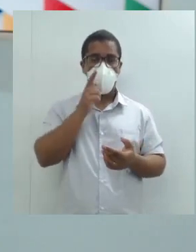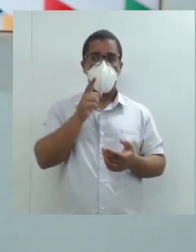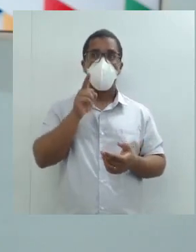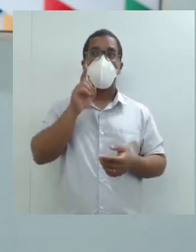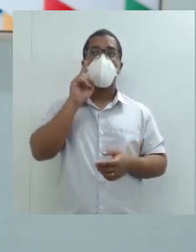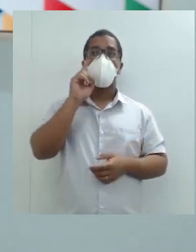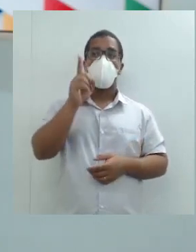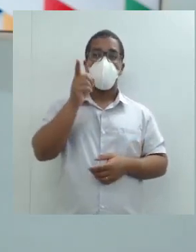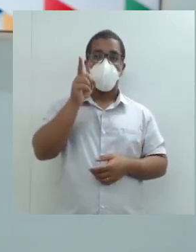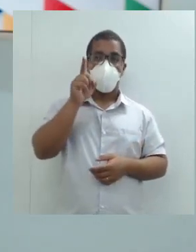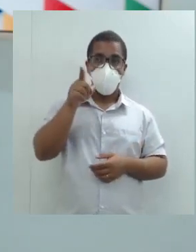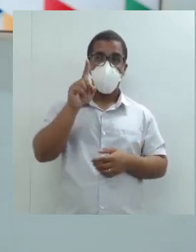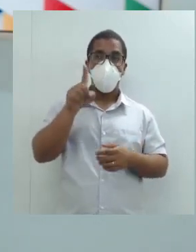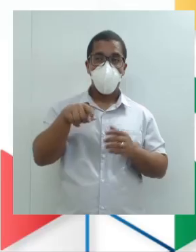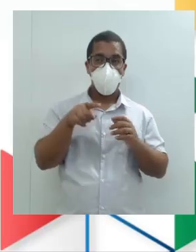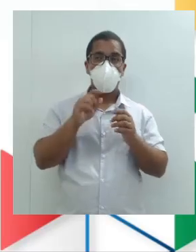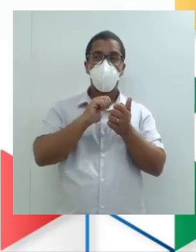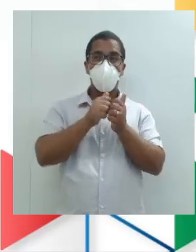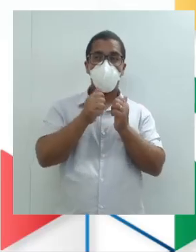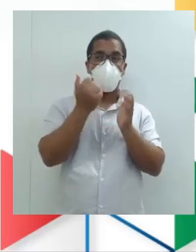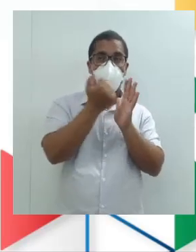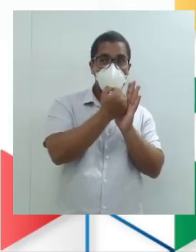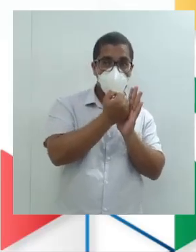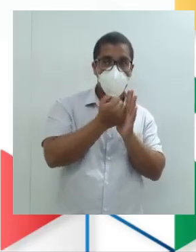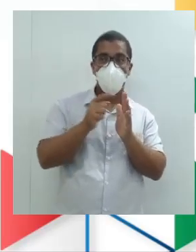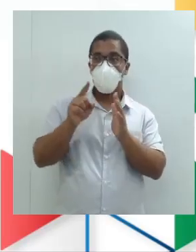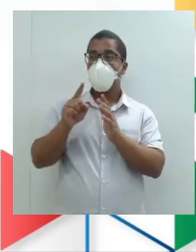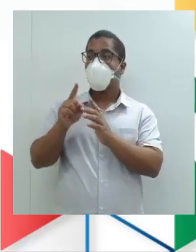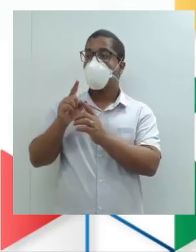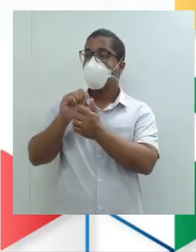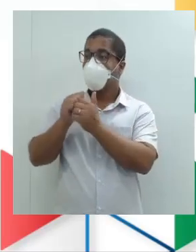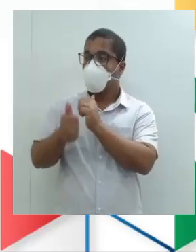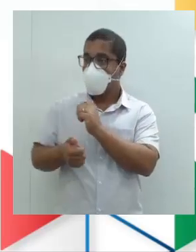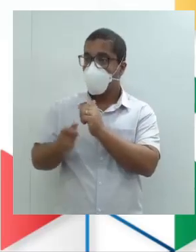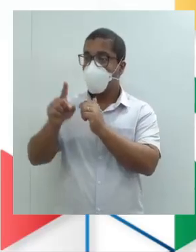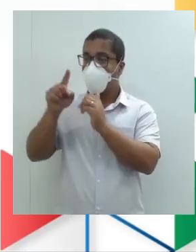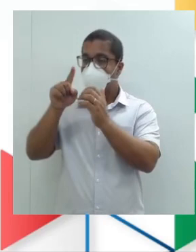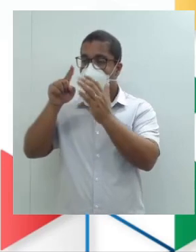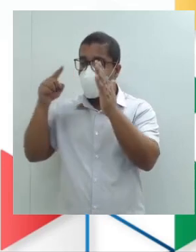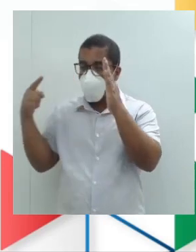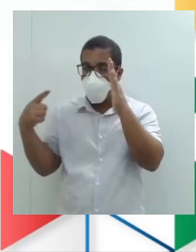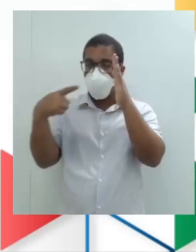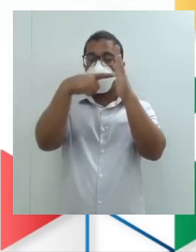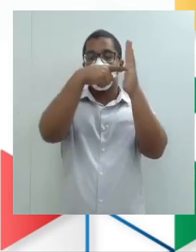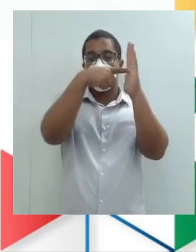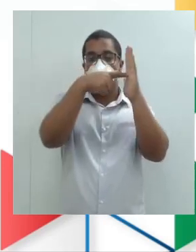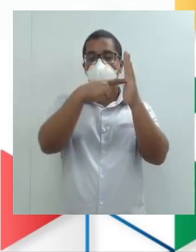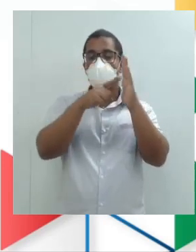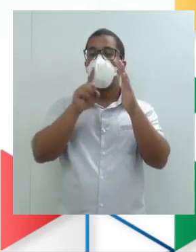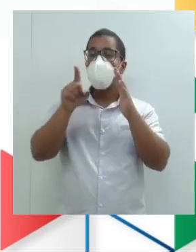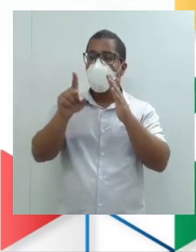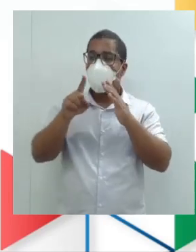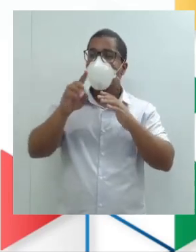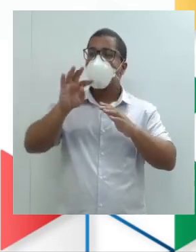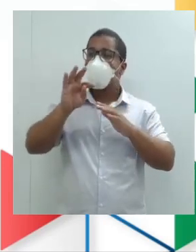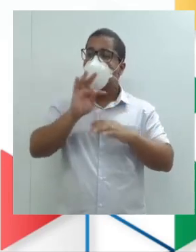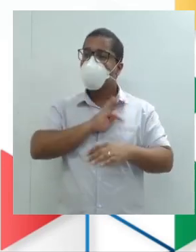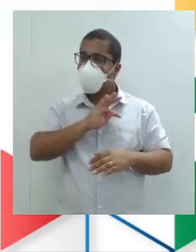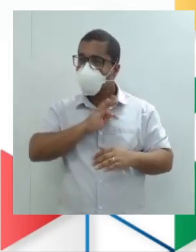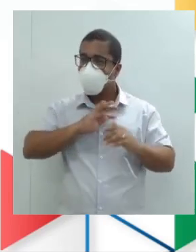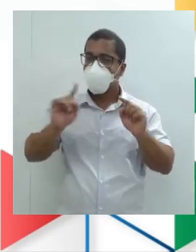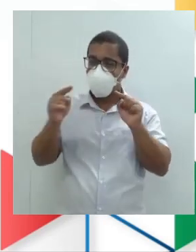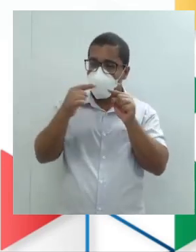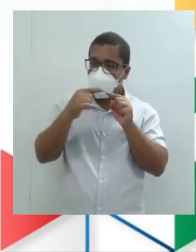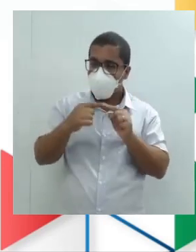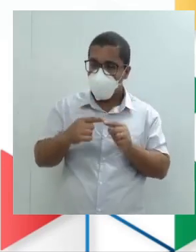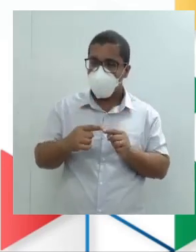esse esporte aqui é de marca, esse esporte é de precisão e esse esporte aqui, professora, é técnico combinatório a partir do que a senhora